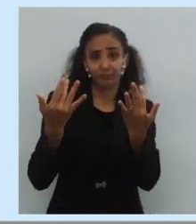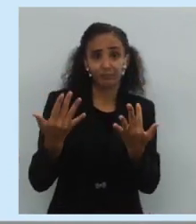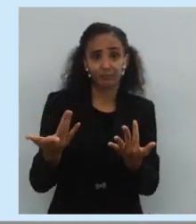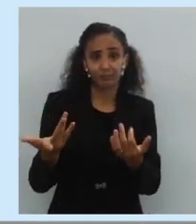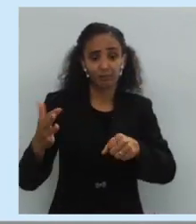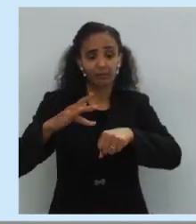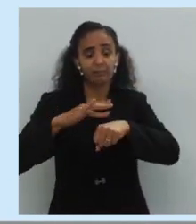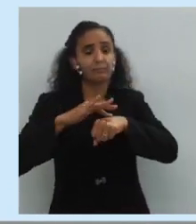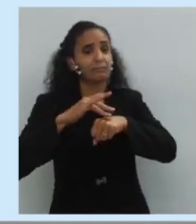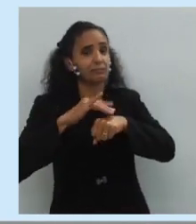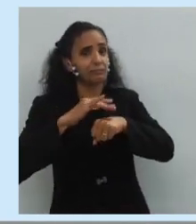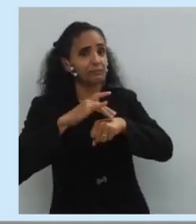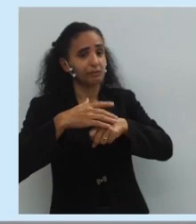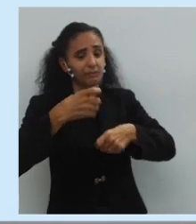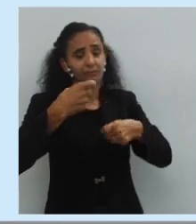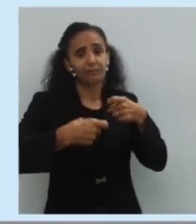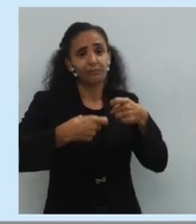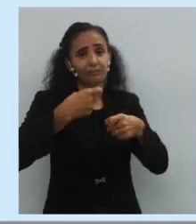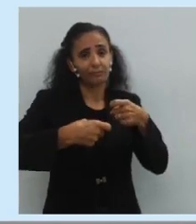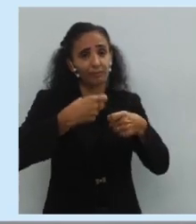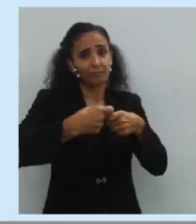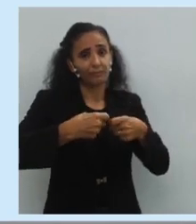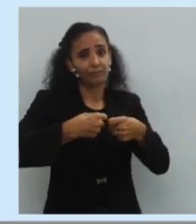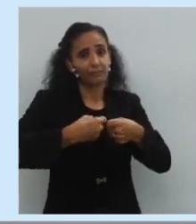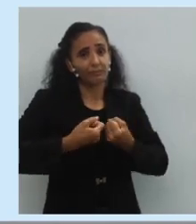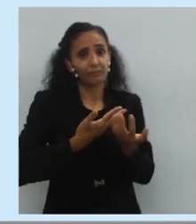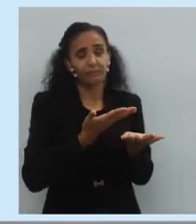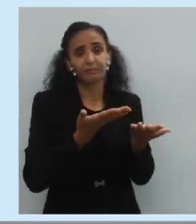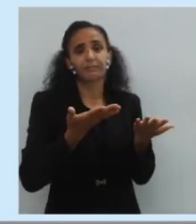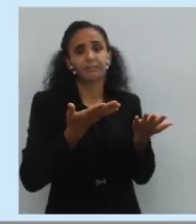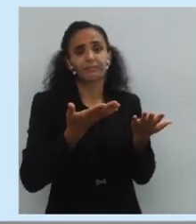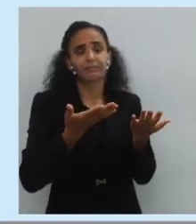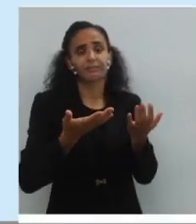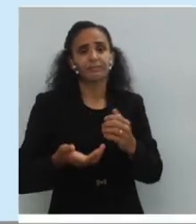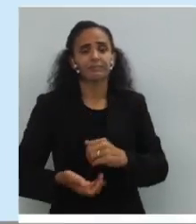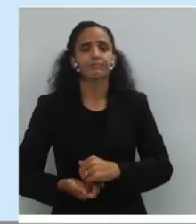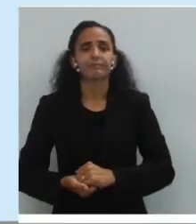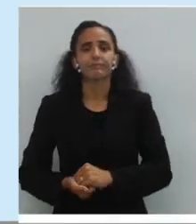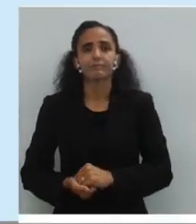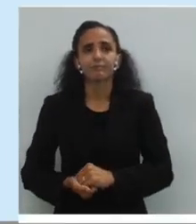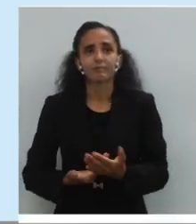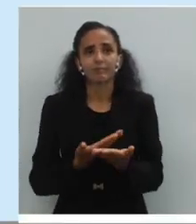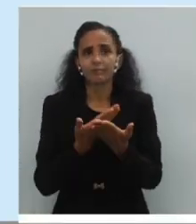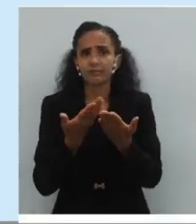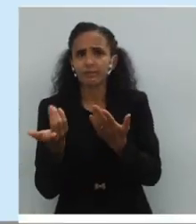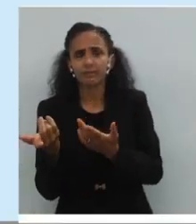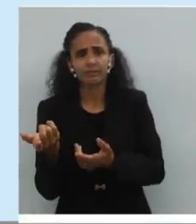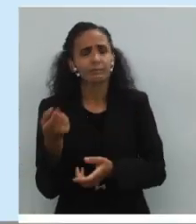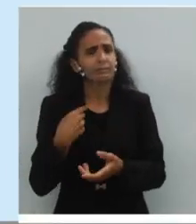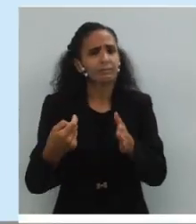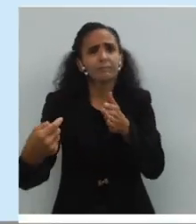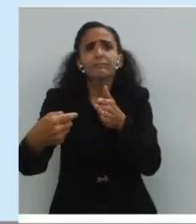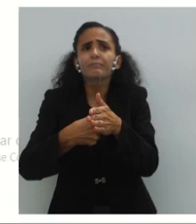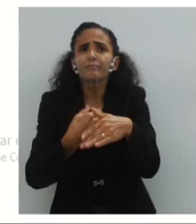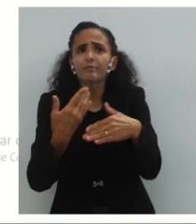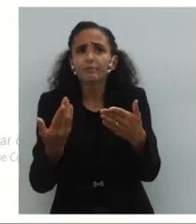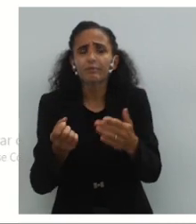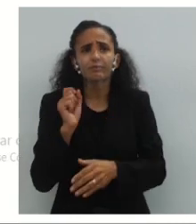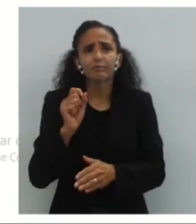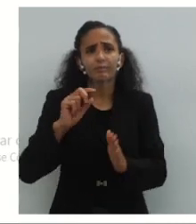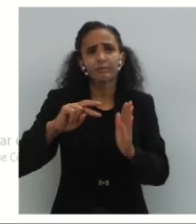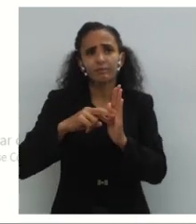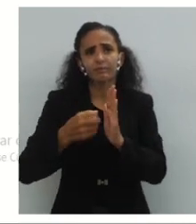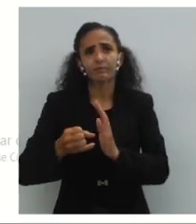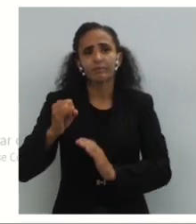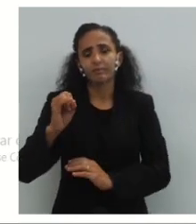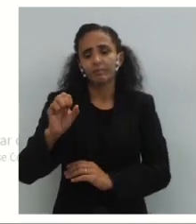IST, porque se trata de uma infecção sexualmente transmissível. E daí